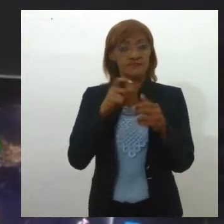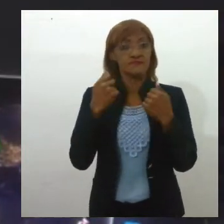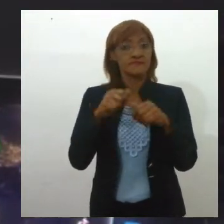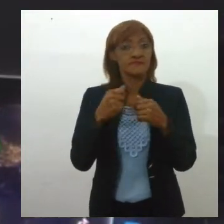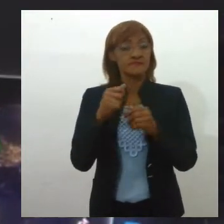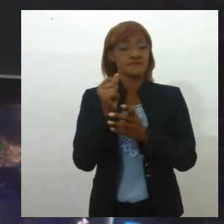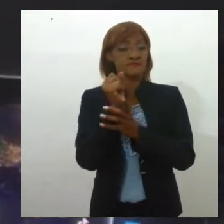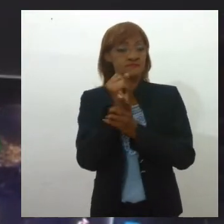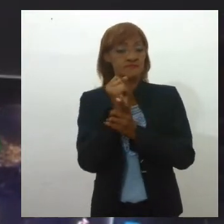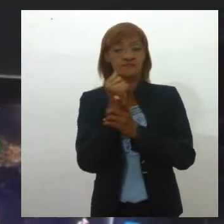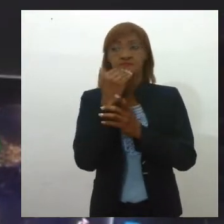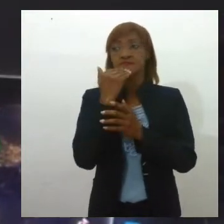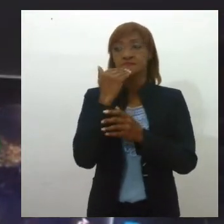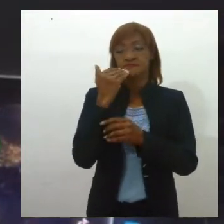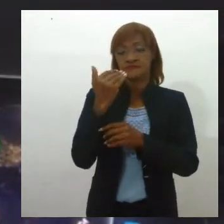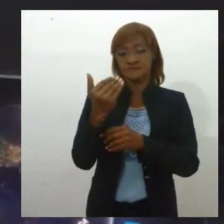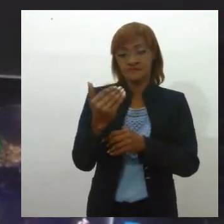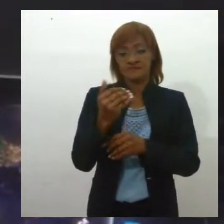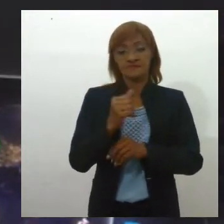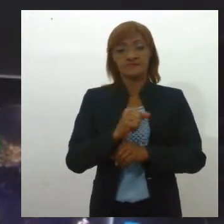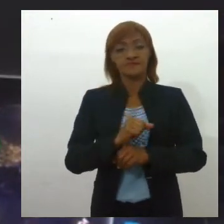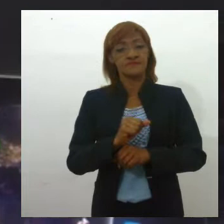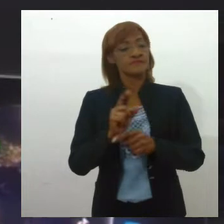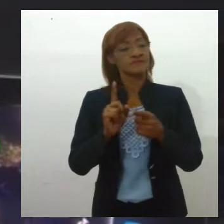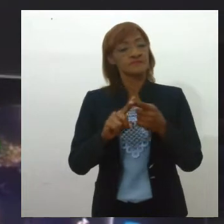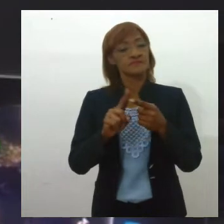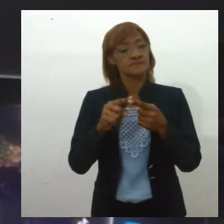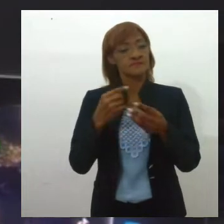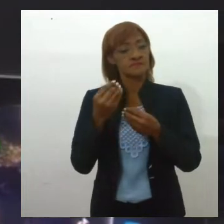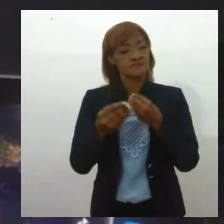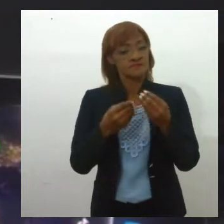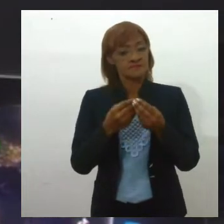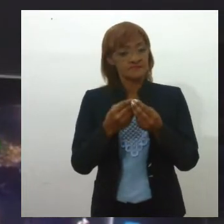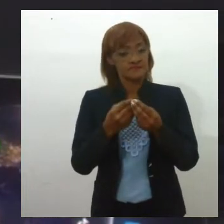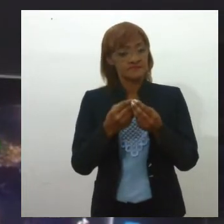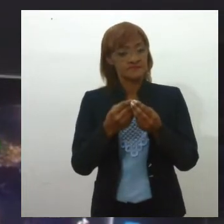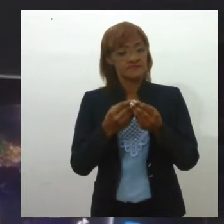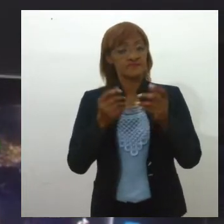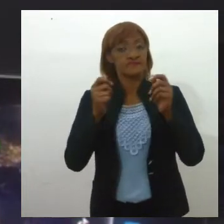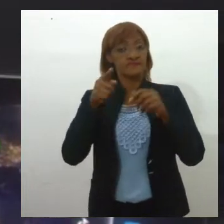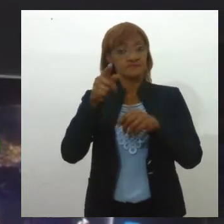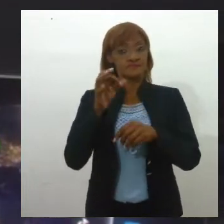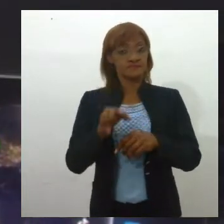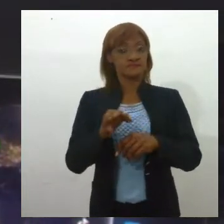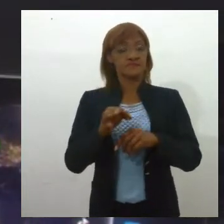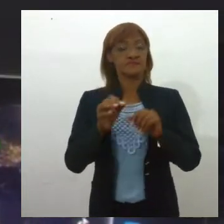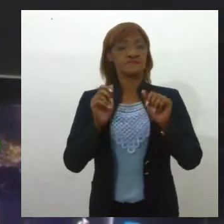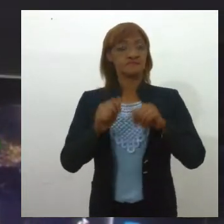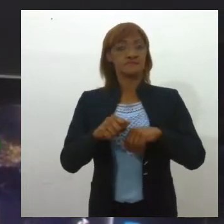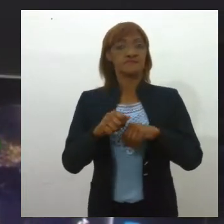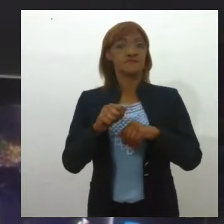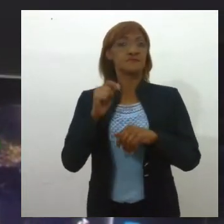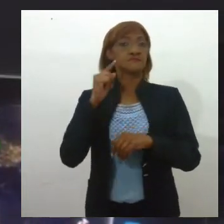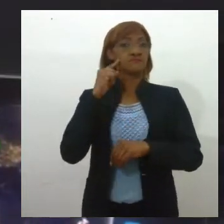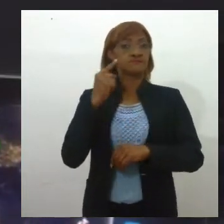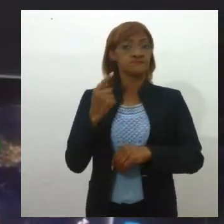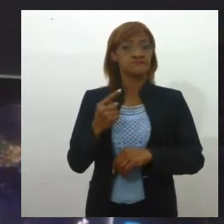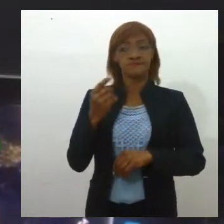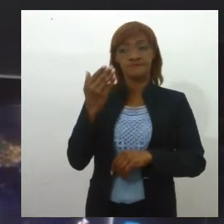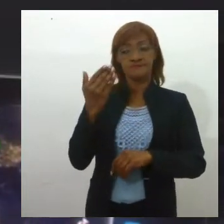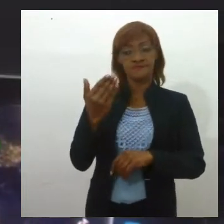rescisão indireta, e o mais recomendável é que o empregado busque um profissional qualificado para poder pleitear